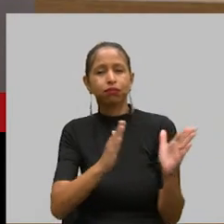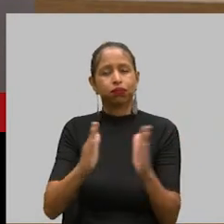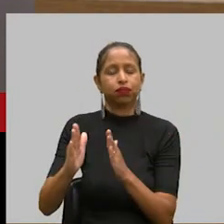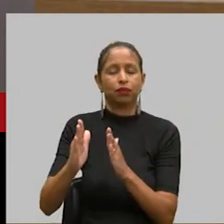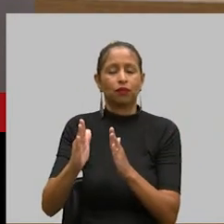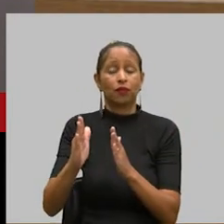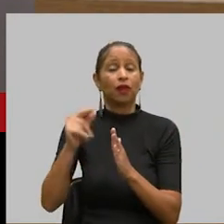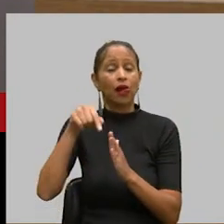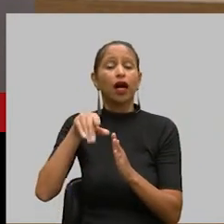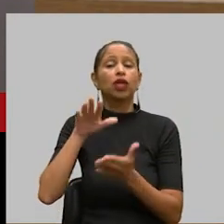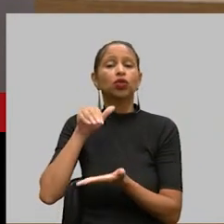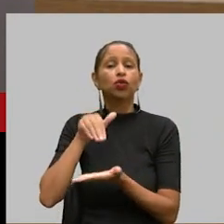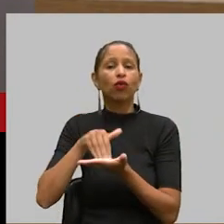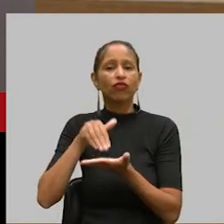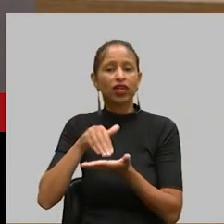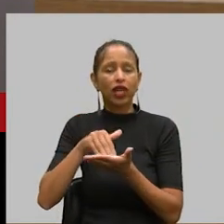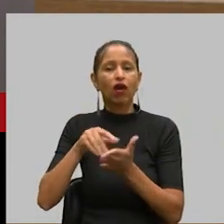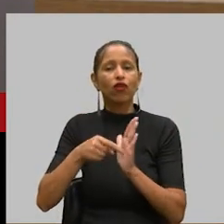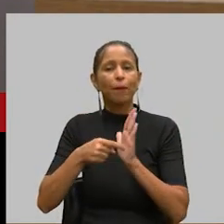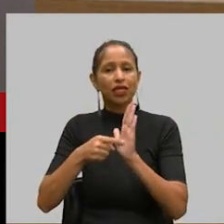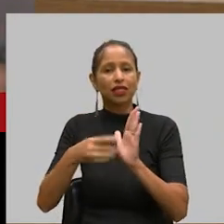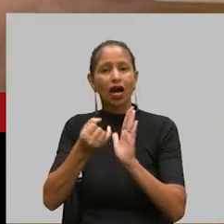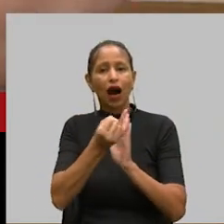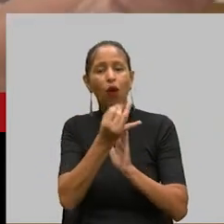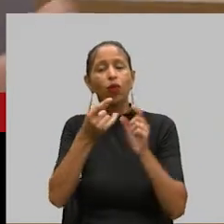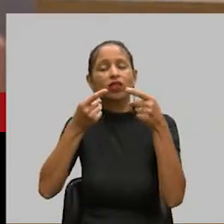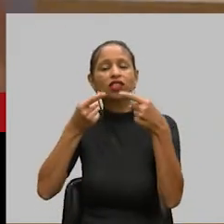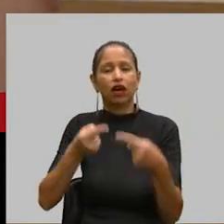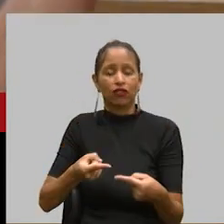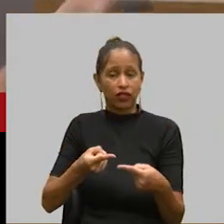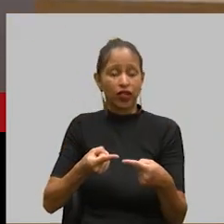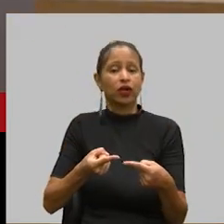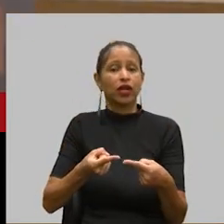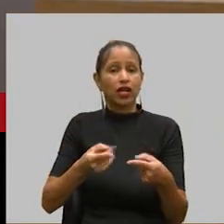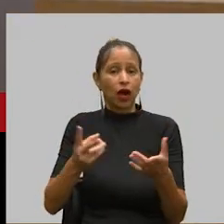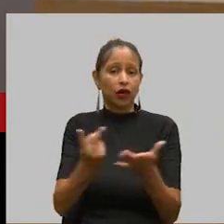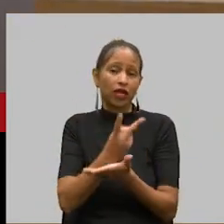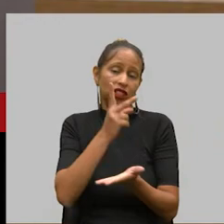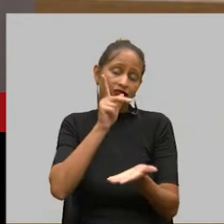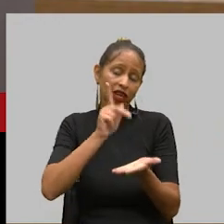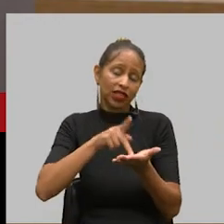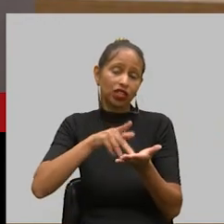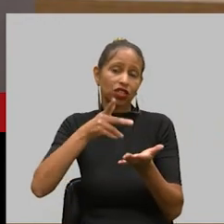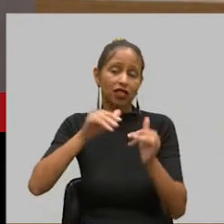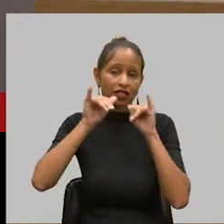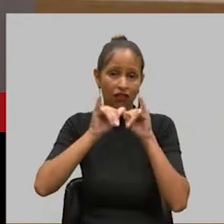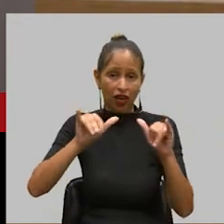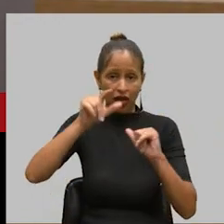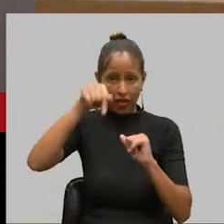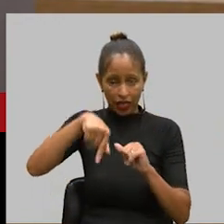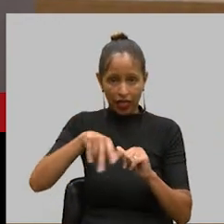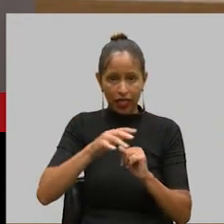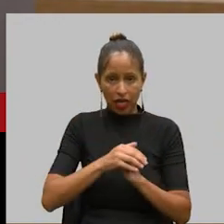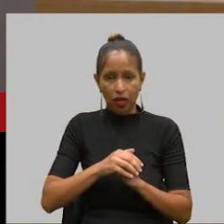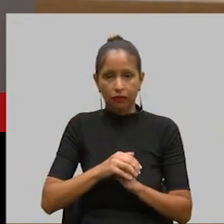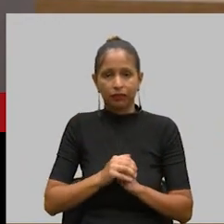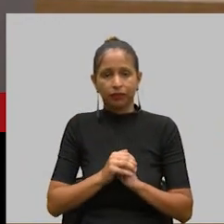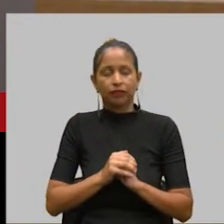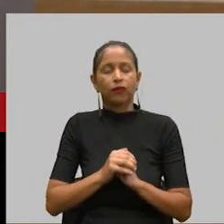final Eu vou apresentar alguns desafios que na verdade é o que a gente já está falando aqui só vou